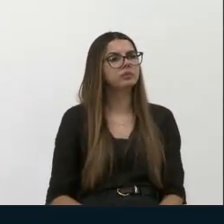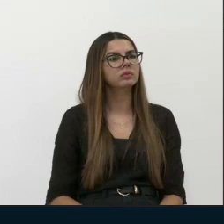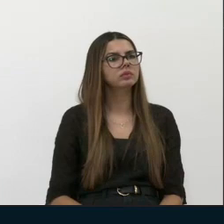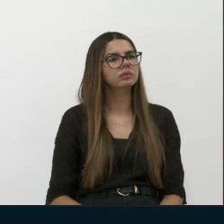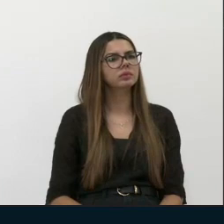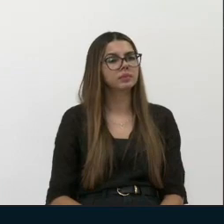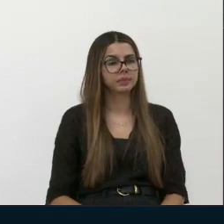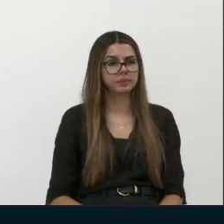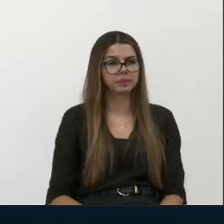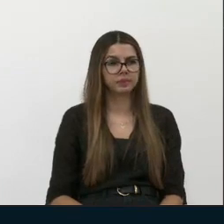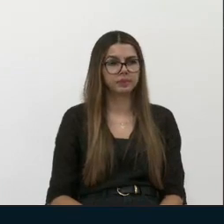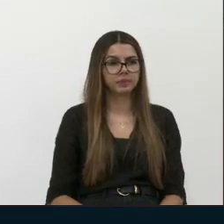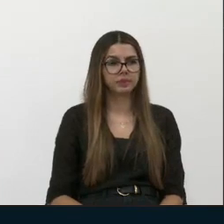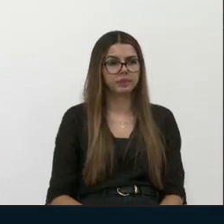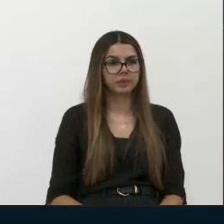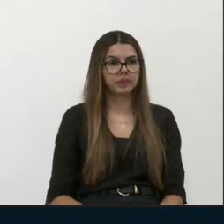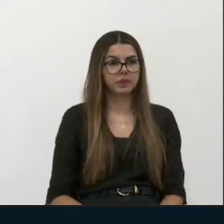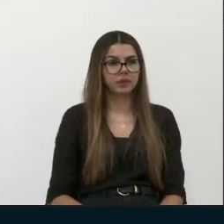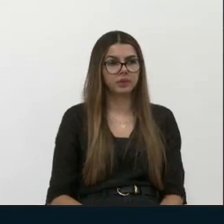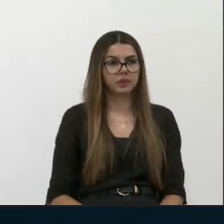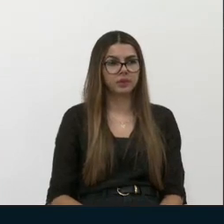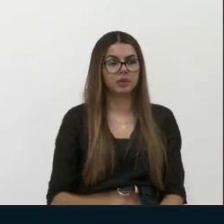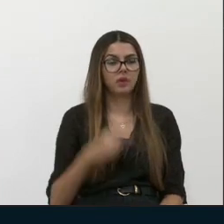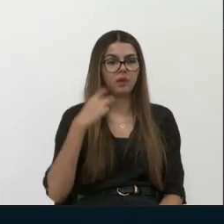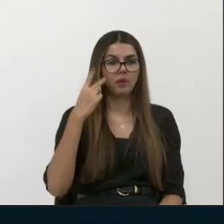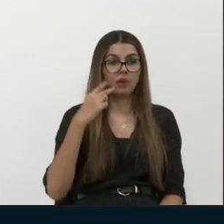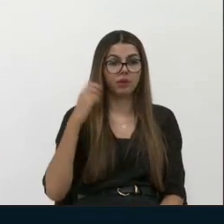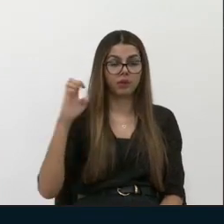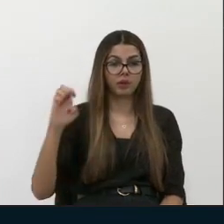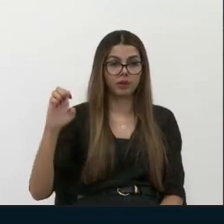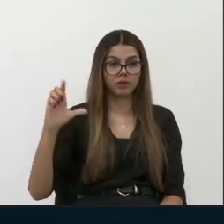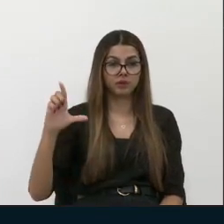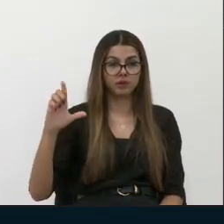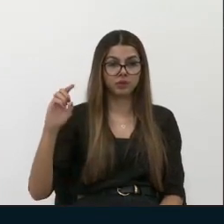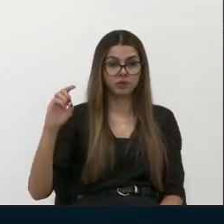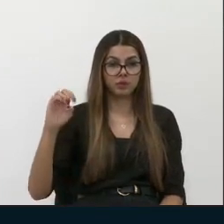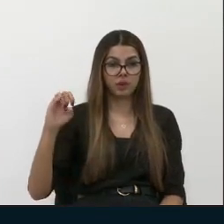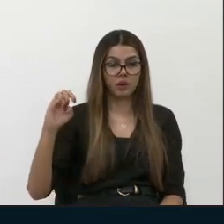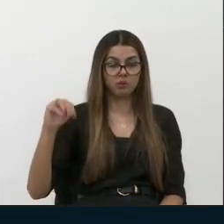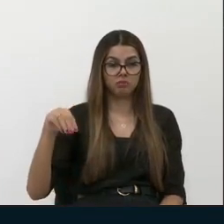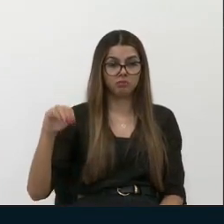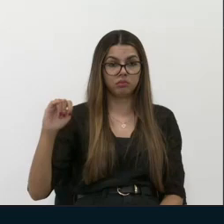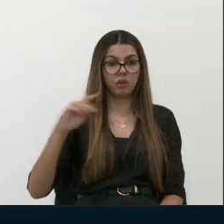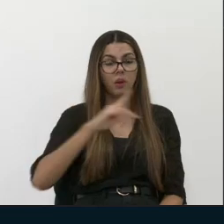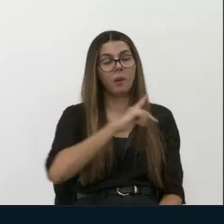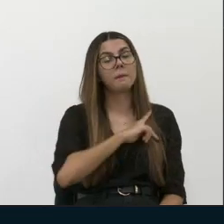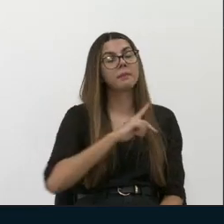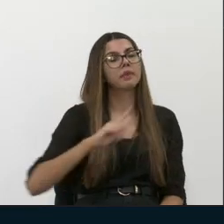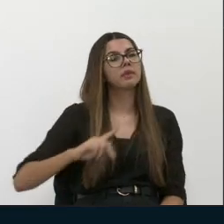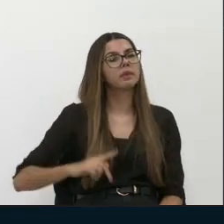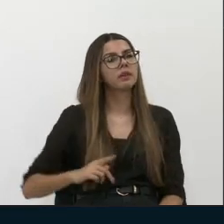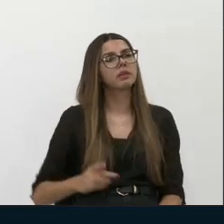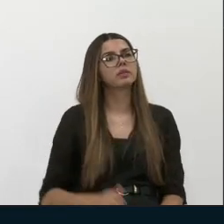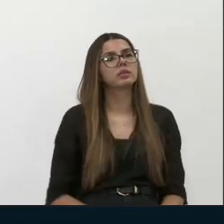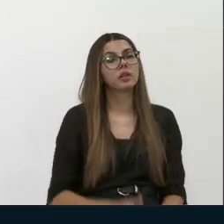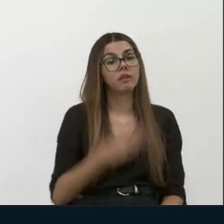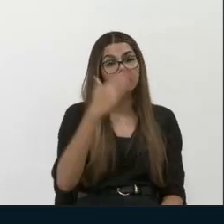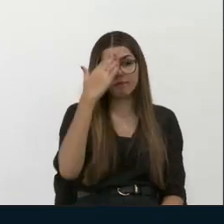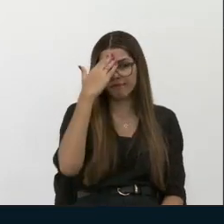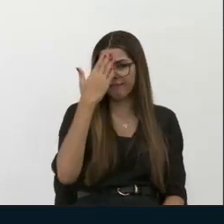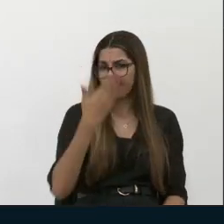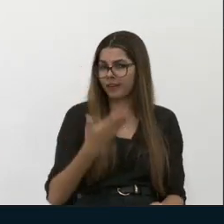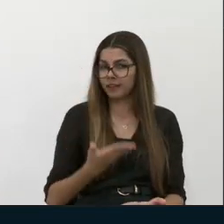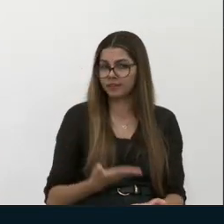a questão é um... Vereador Edmilson, Vossa Excelência, como presidente, não vai acreditar. A